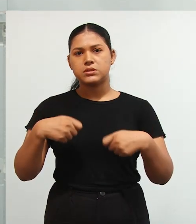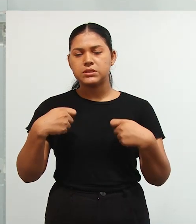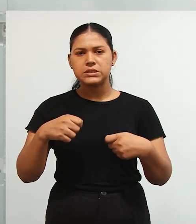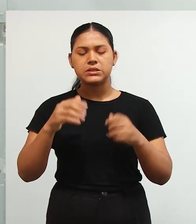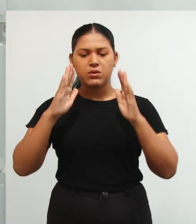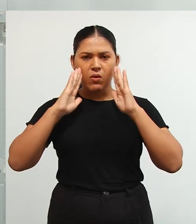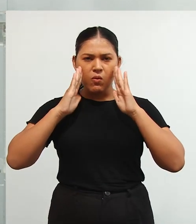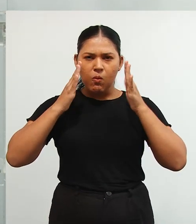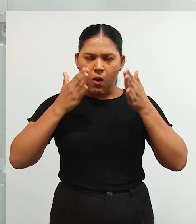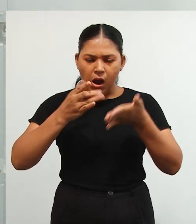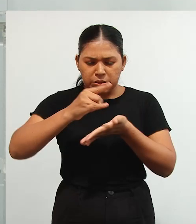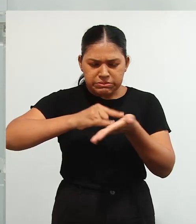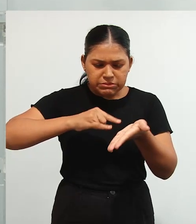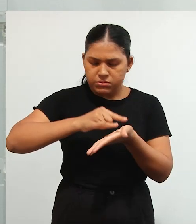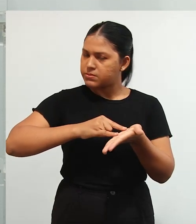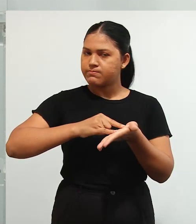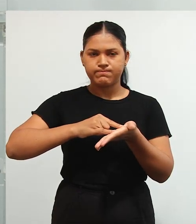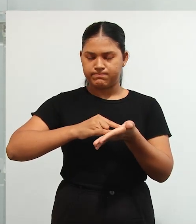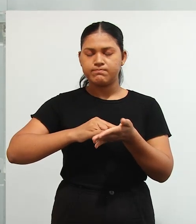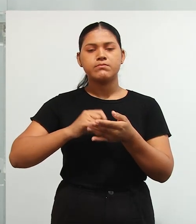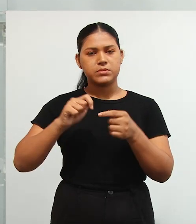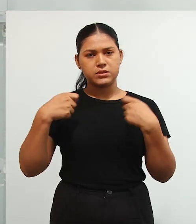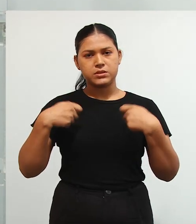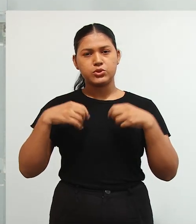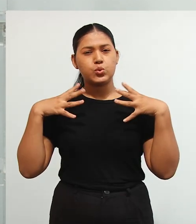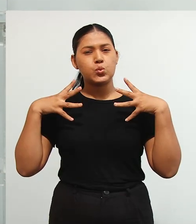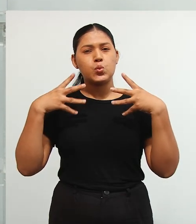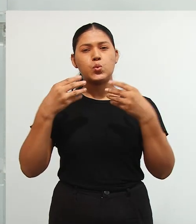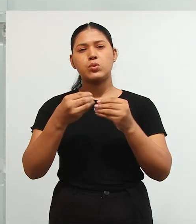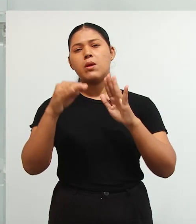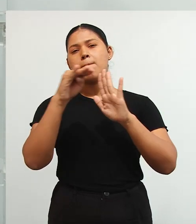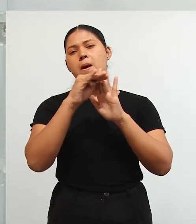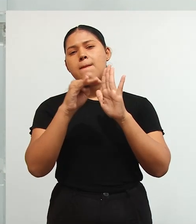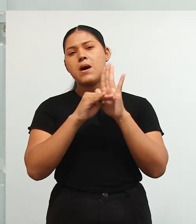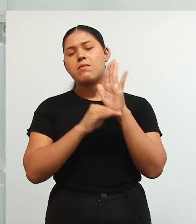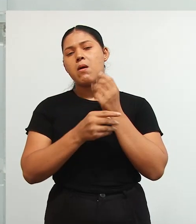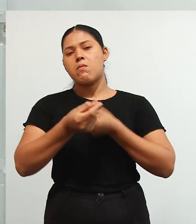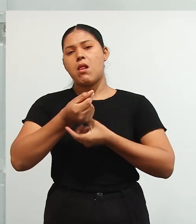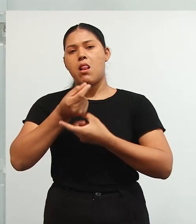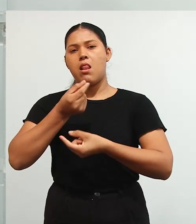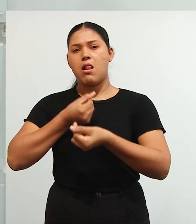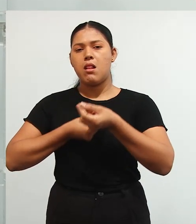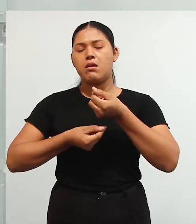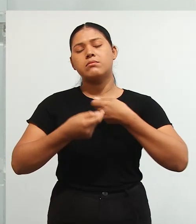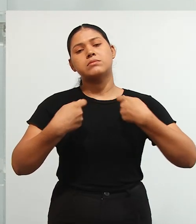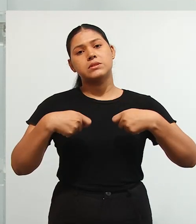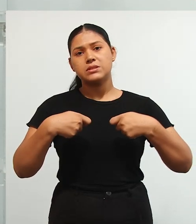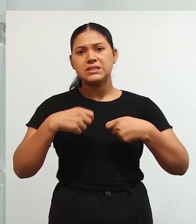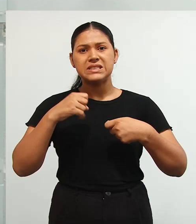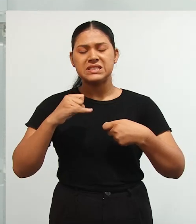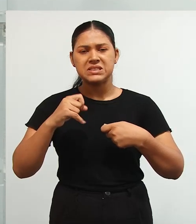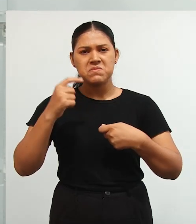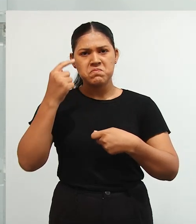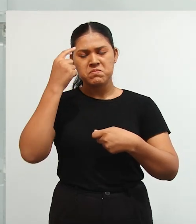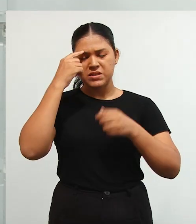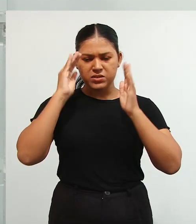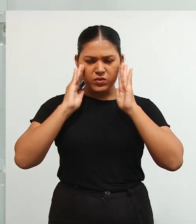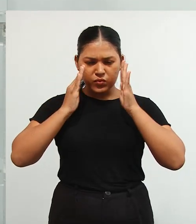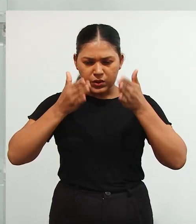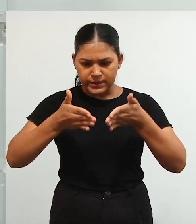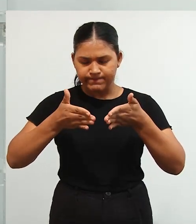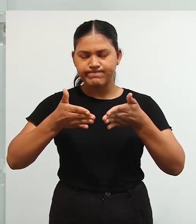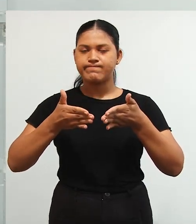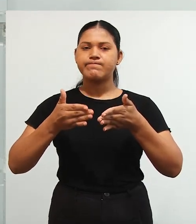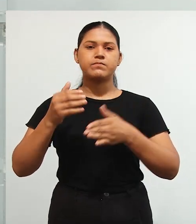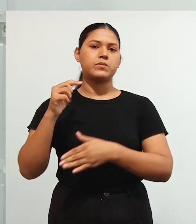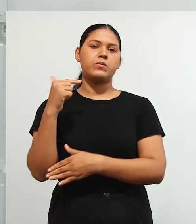orçamentos, né? As peças orçamentárias, que é lá que está a previsão financeira. Porque se não fizer isto, você não tem